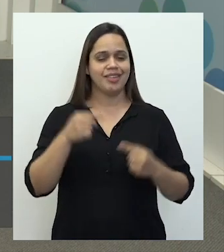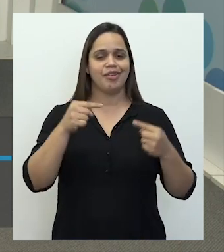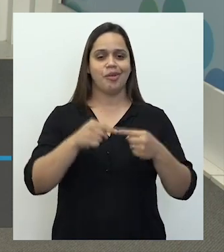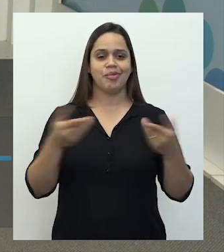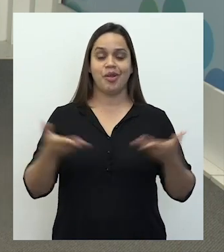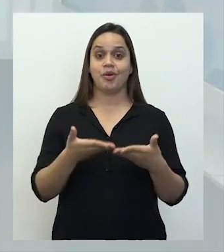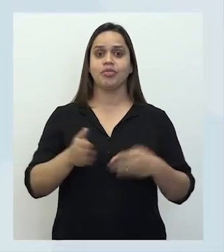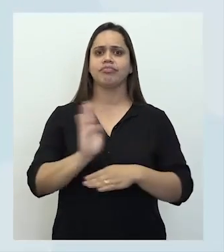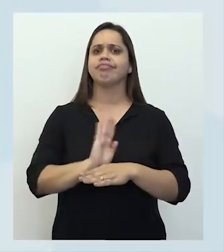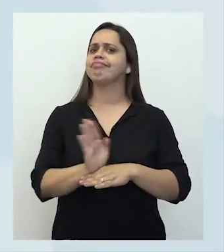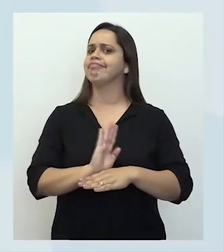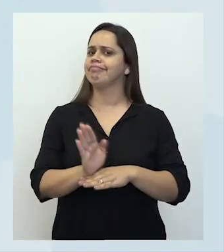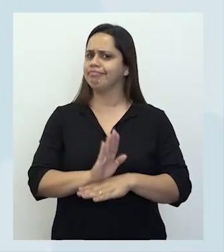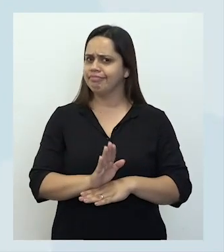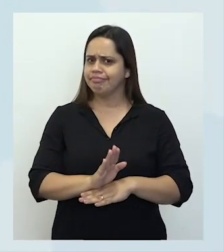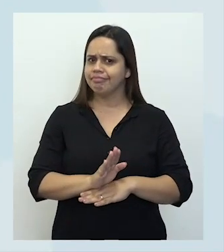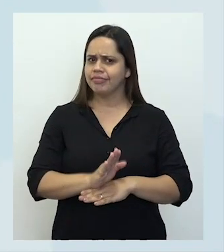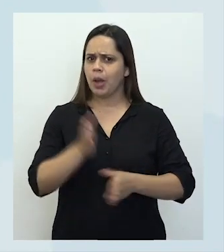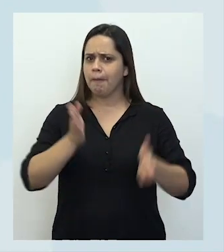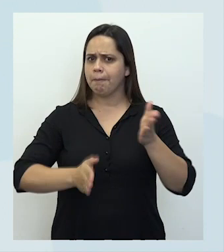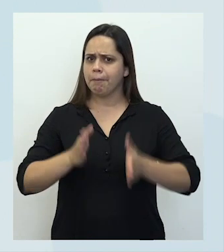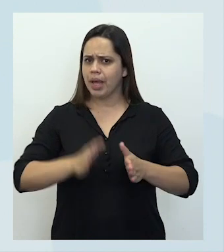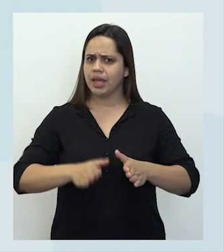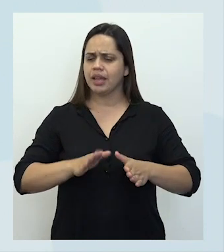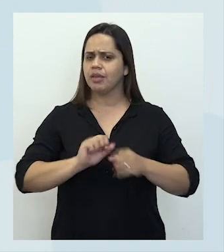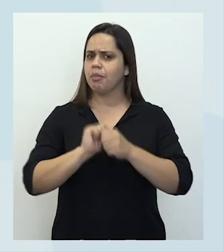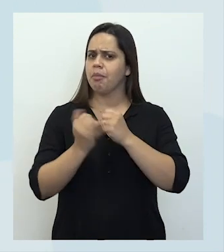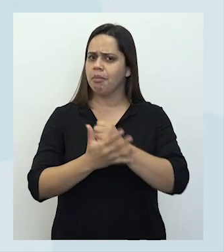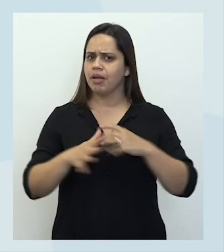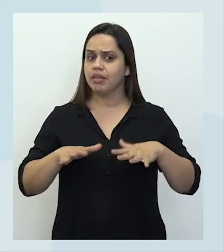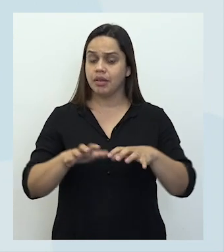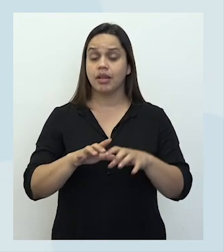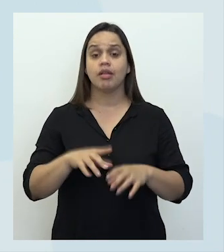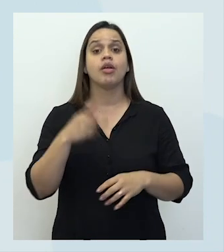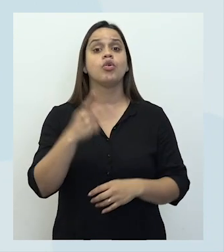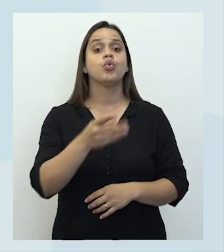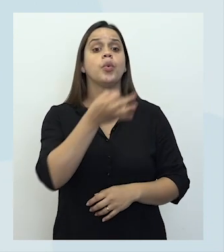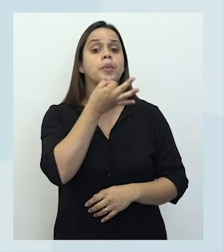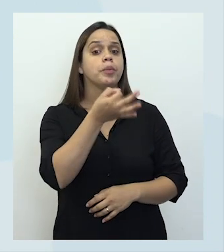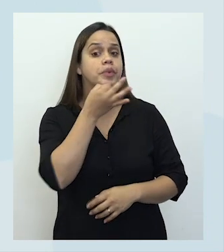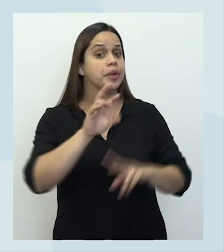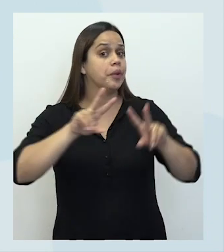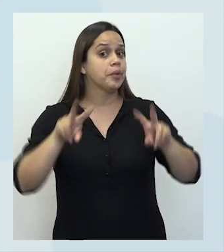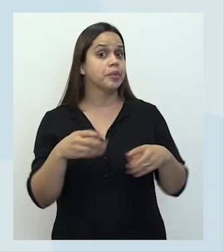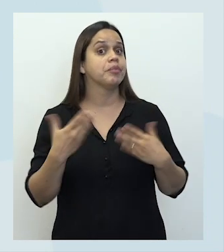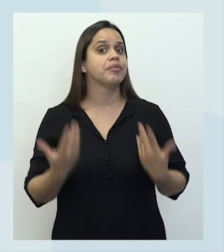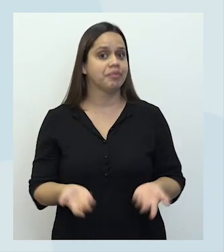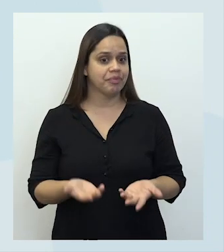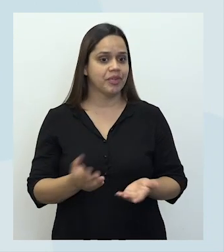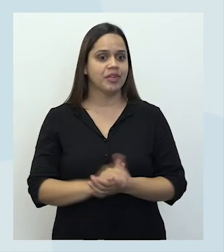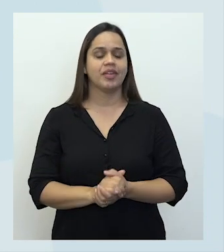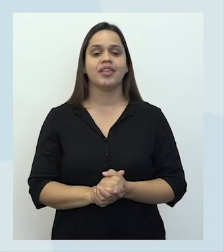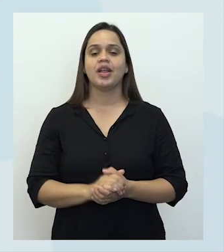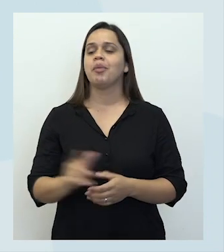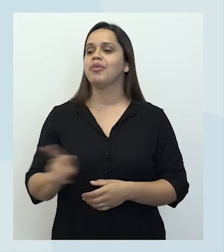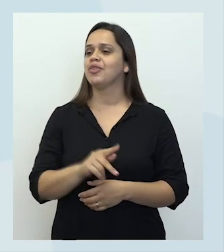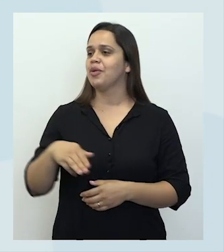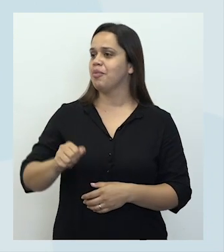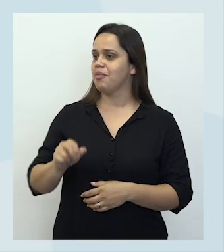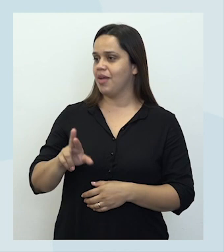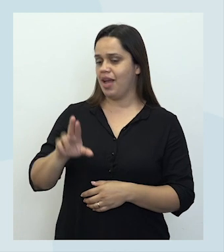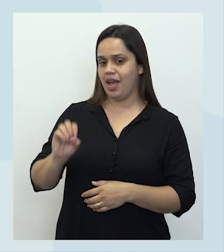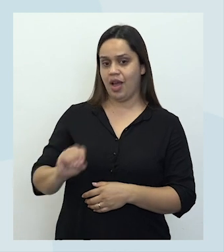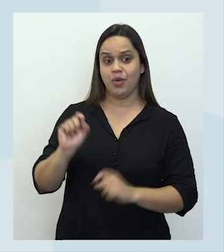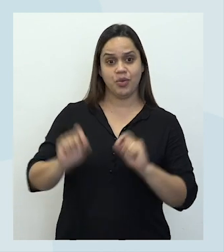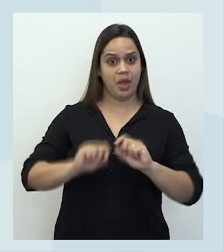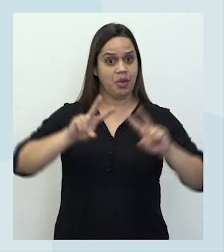né? Cinema na pandemia. Qual é a sua opinião sobre esse Nossa, assunto? E vamos aí, professor Mauro, as aula, habilidades,